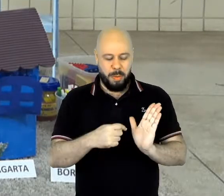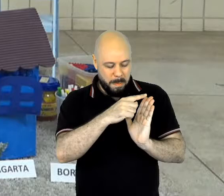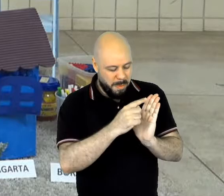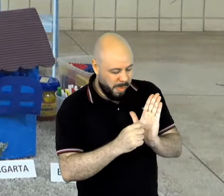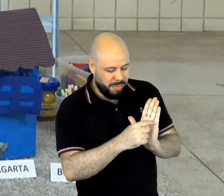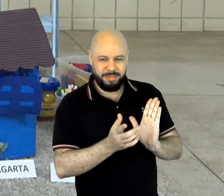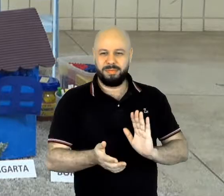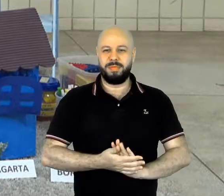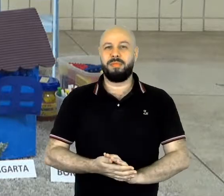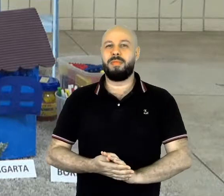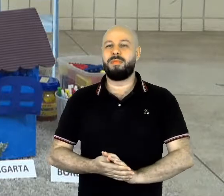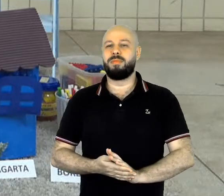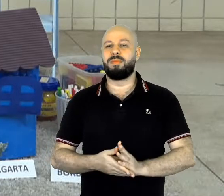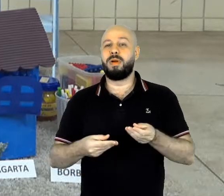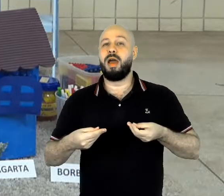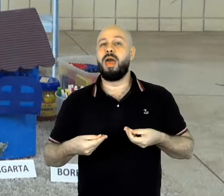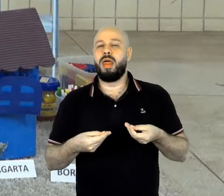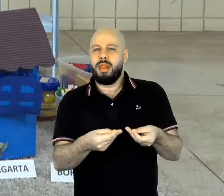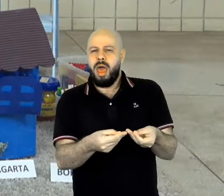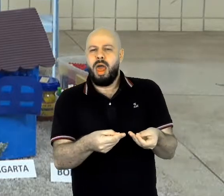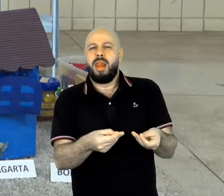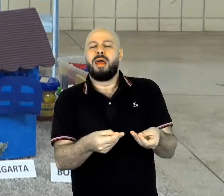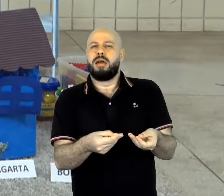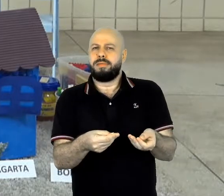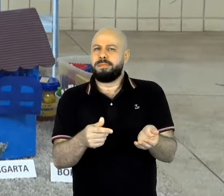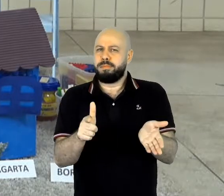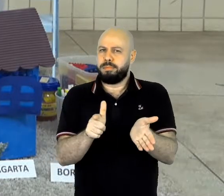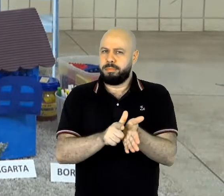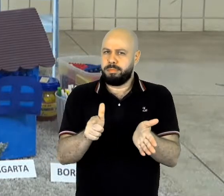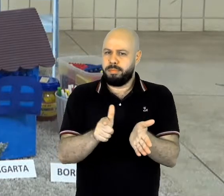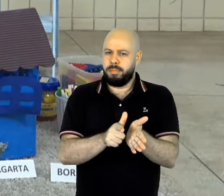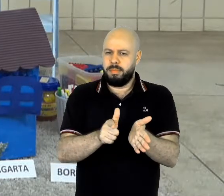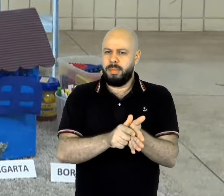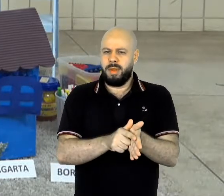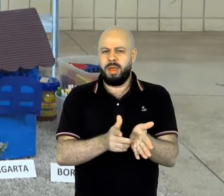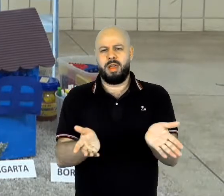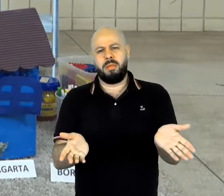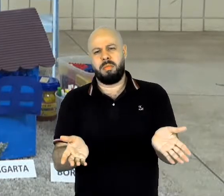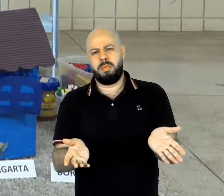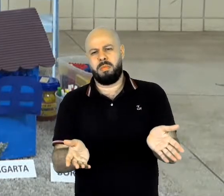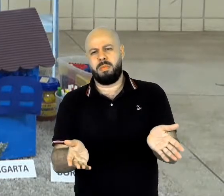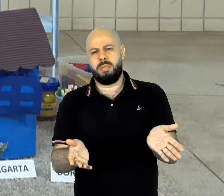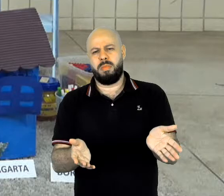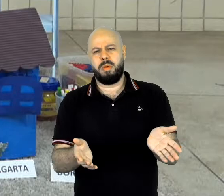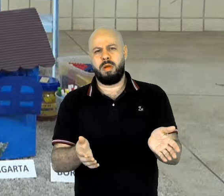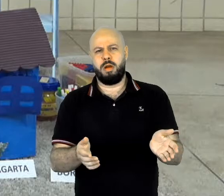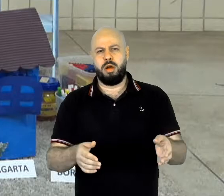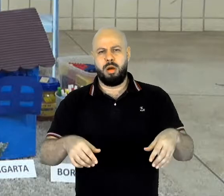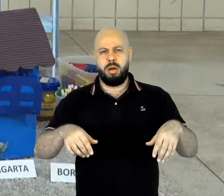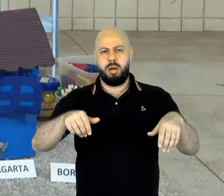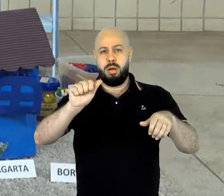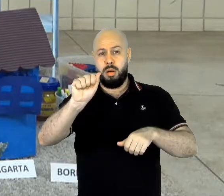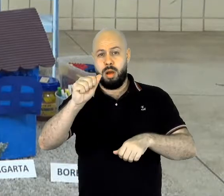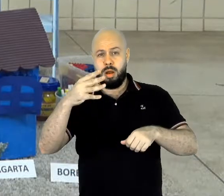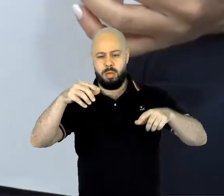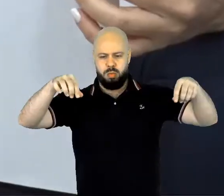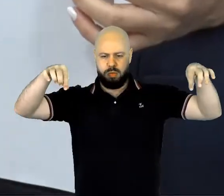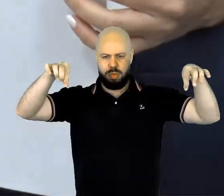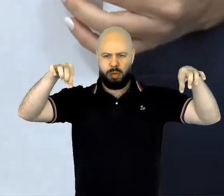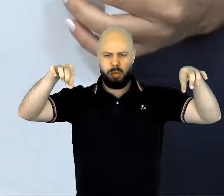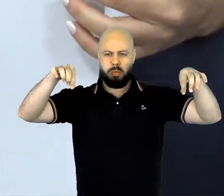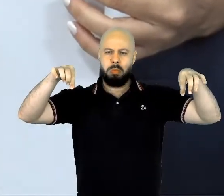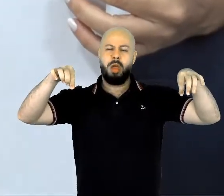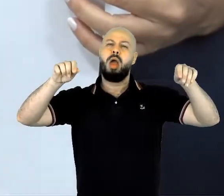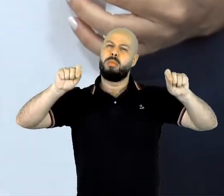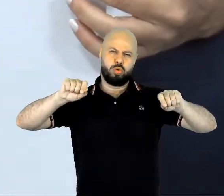sua criança uma folha. Pode ser a folha A3, que é essa grande aqui, ou